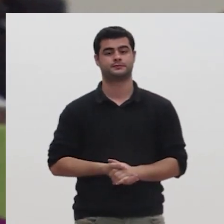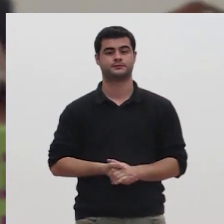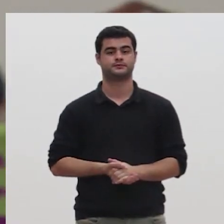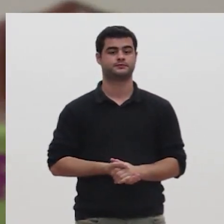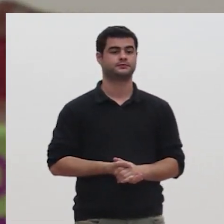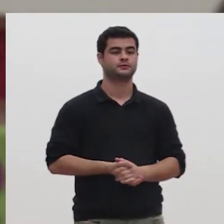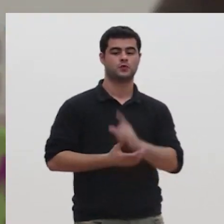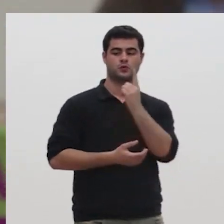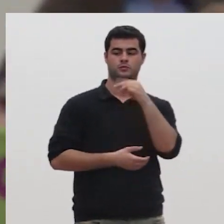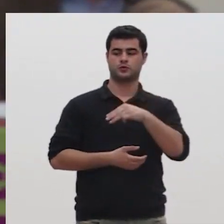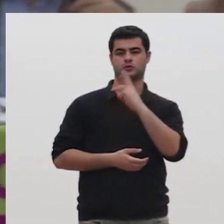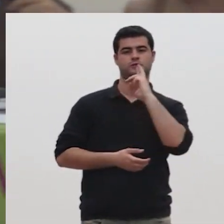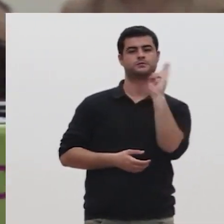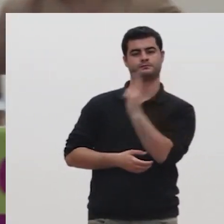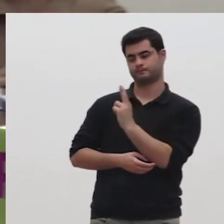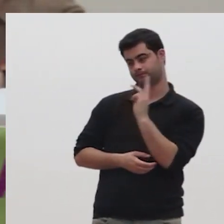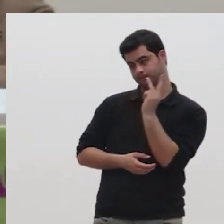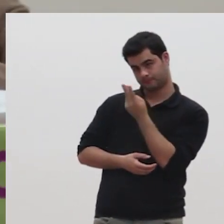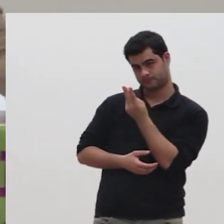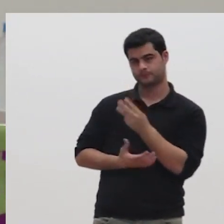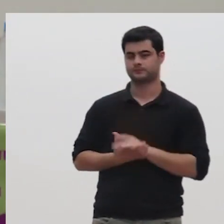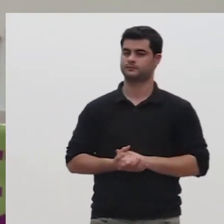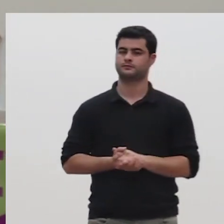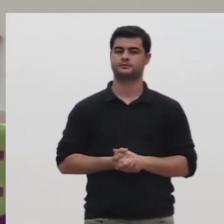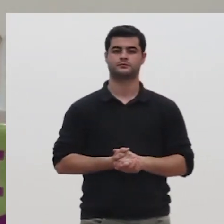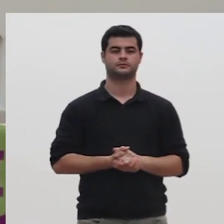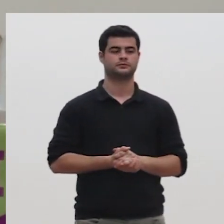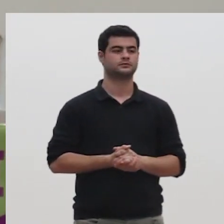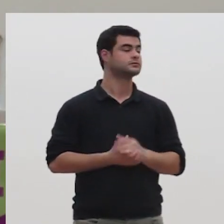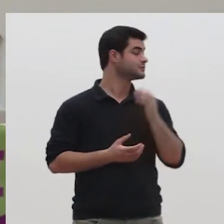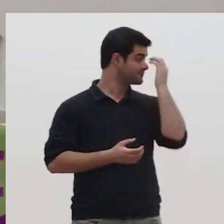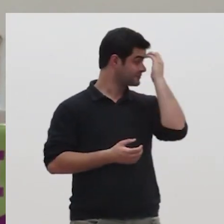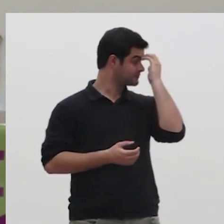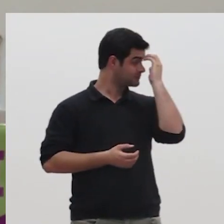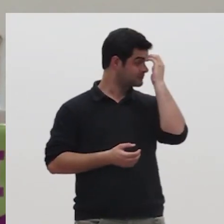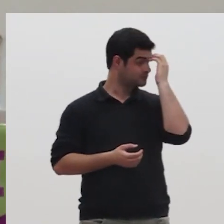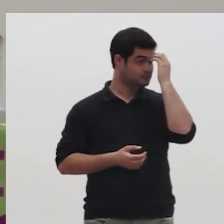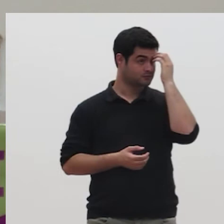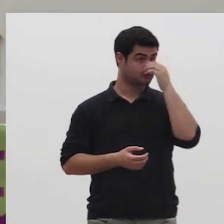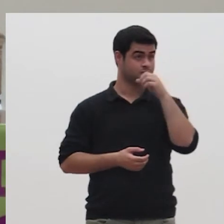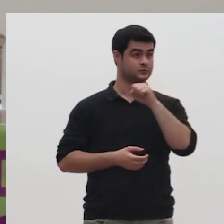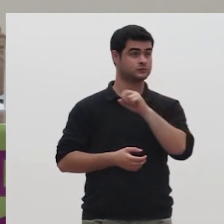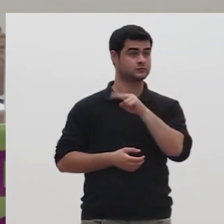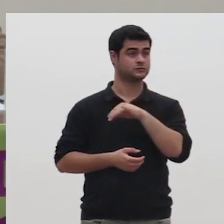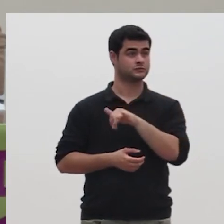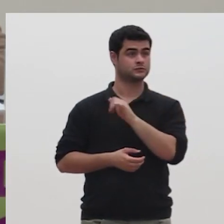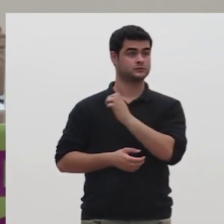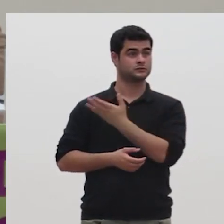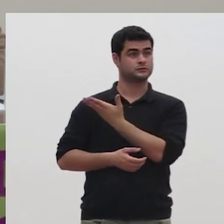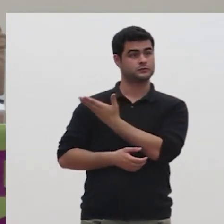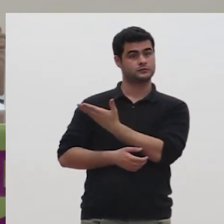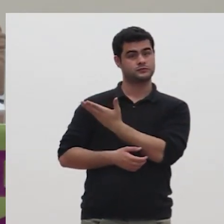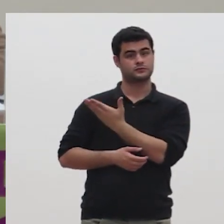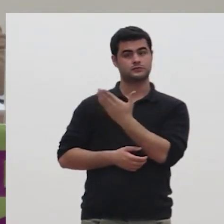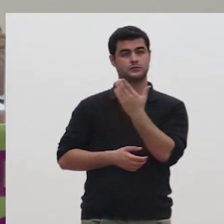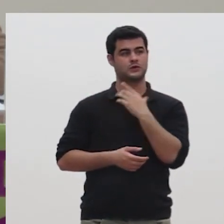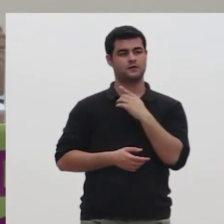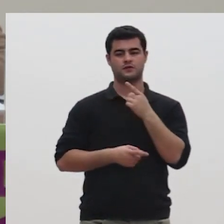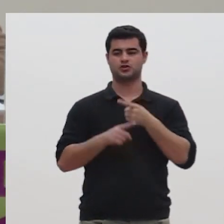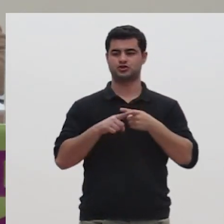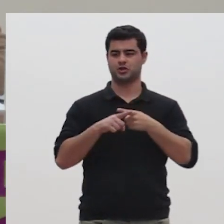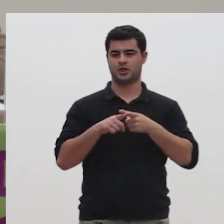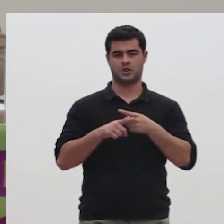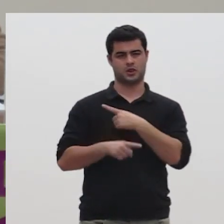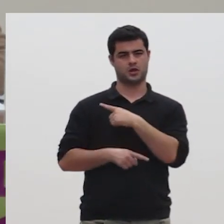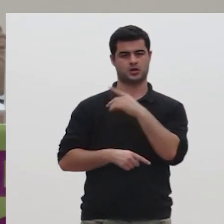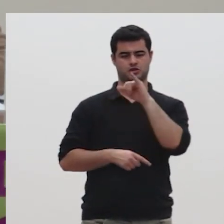Um minuto para a tréplica. Professor Sunier, isso aconteceu em Jandaia também, né? Quando a gente